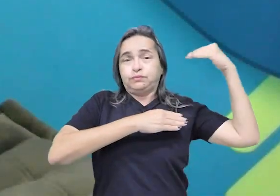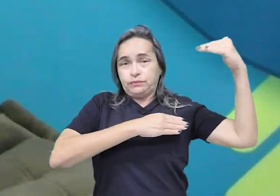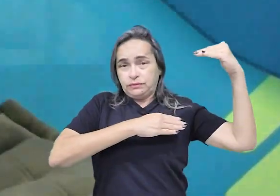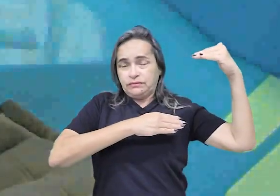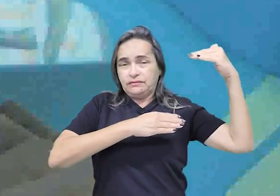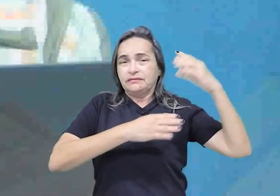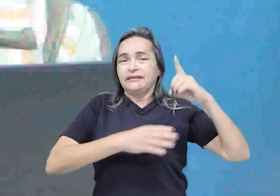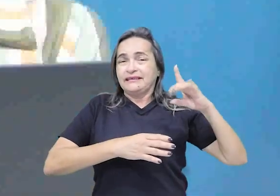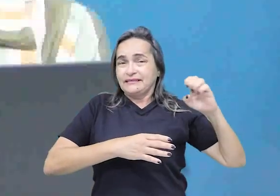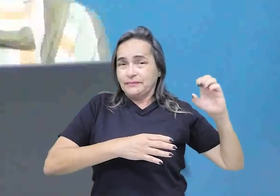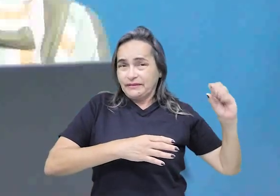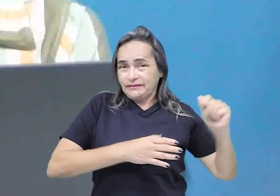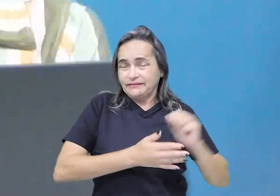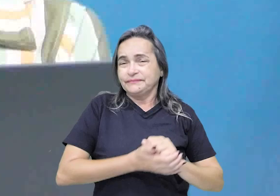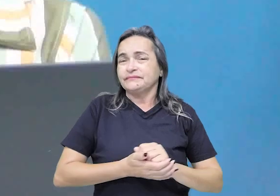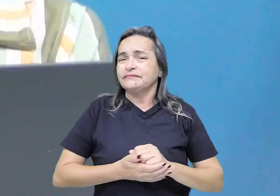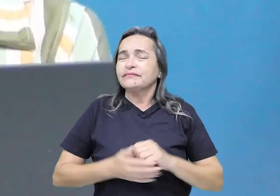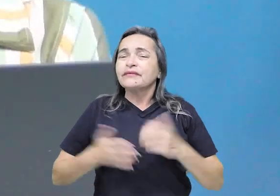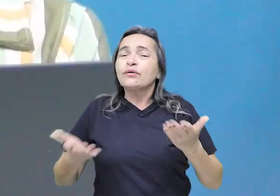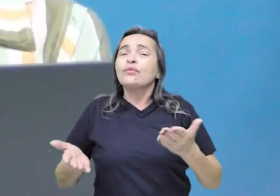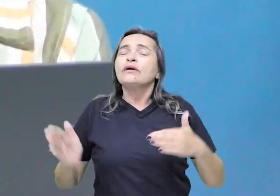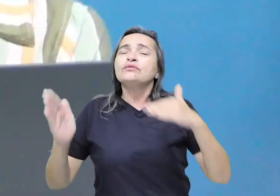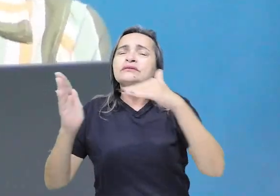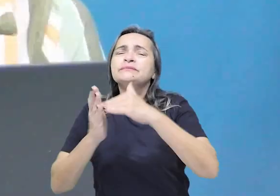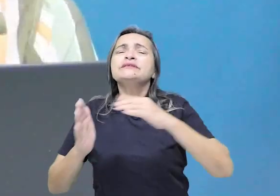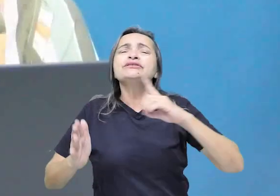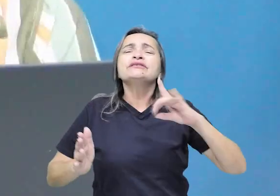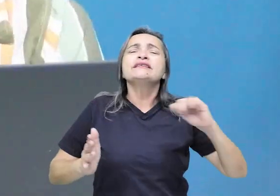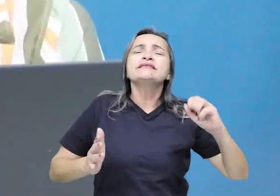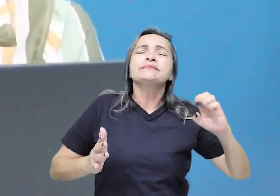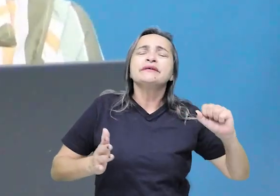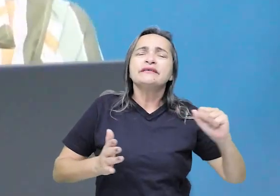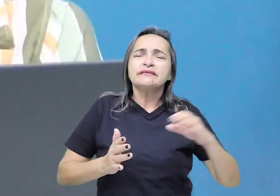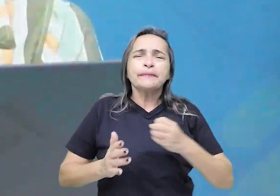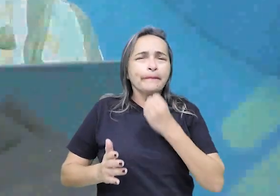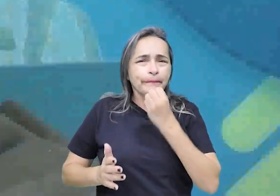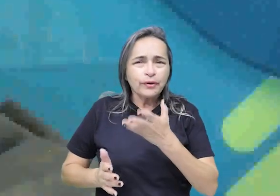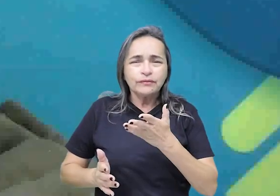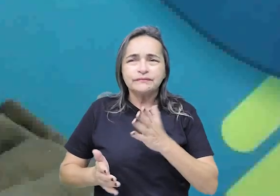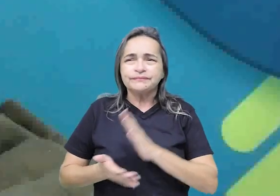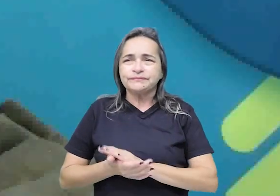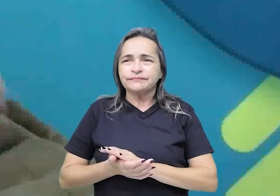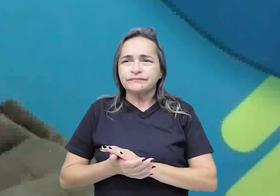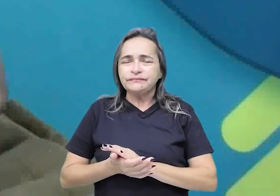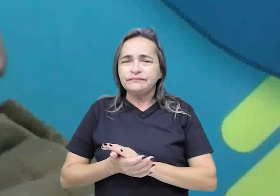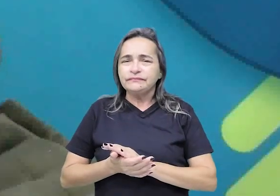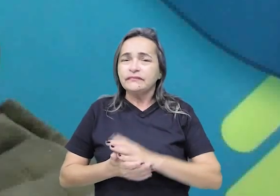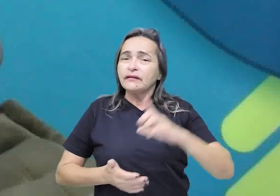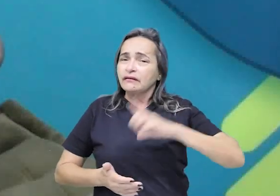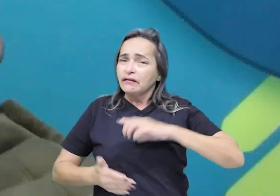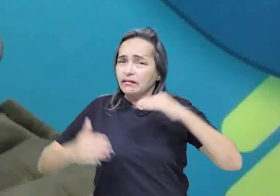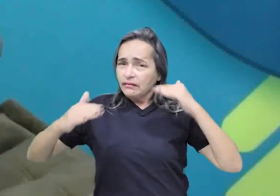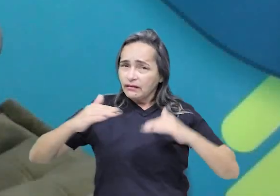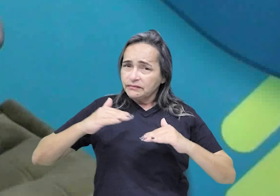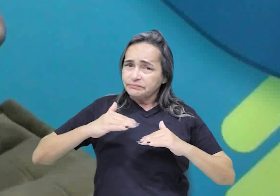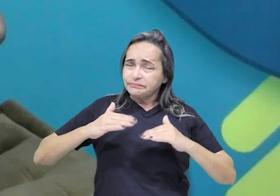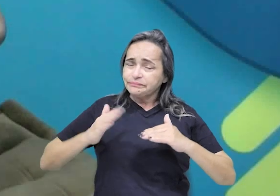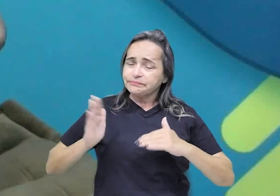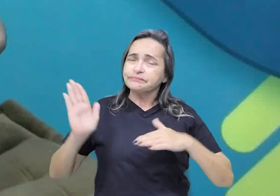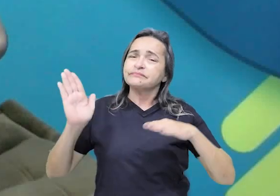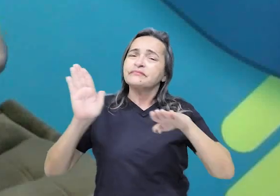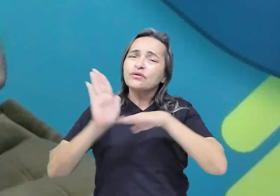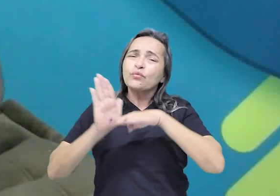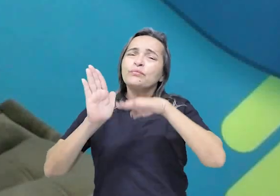Qual é o limite de decibéis saudável para o ouvido humano? Pronto. Nós temos uma escala, que a gente chama de